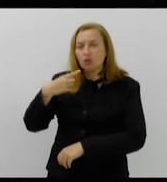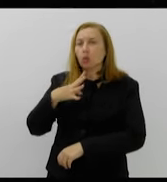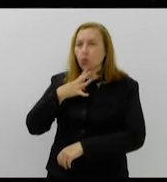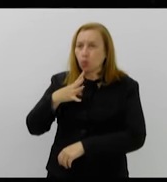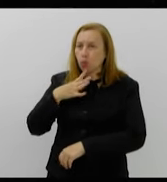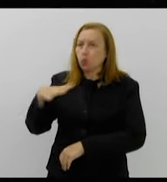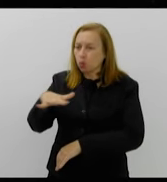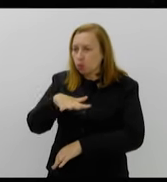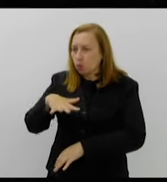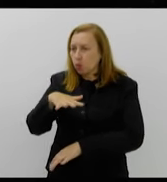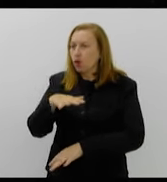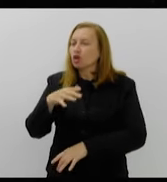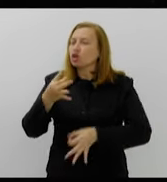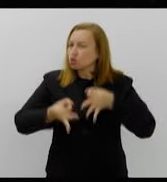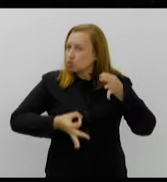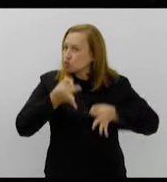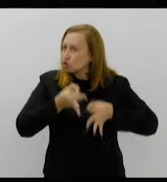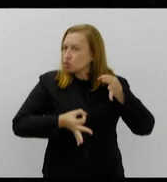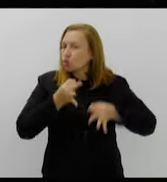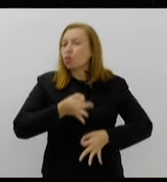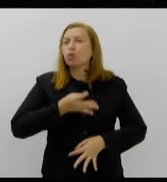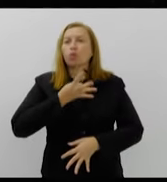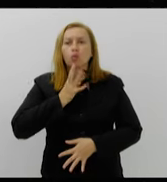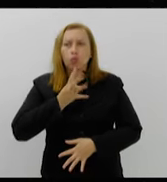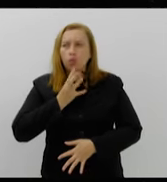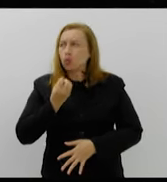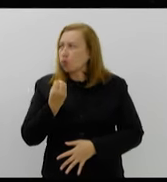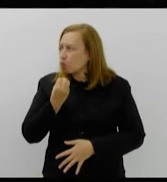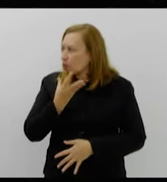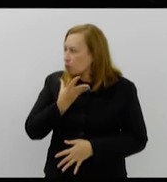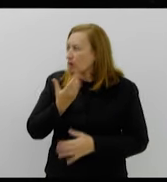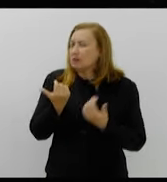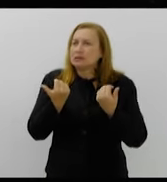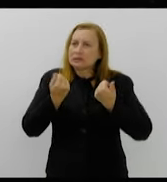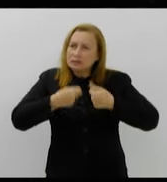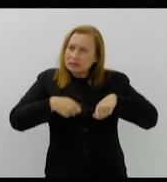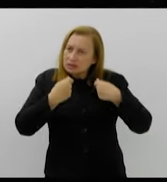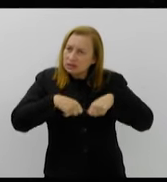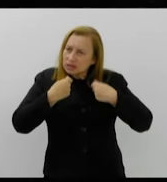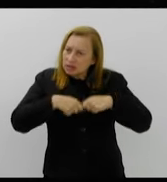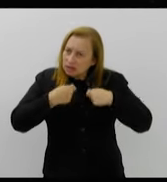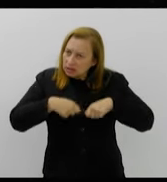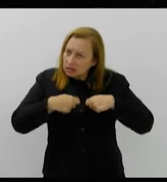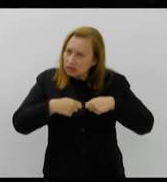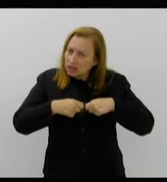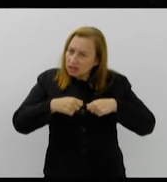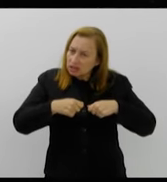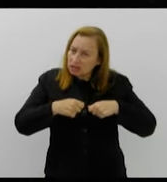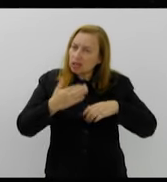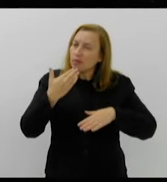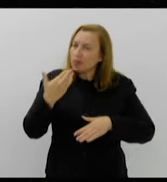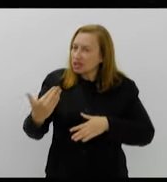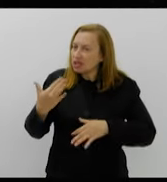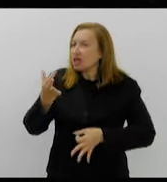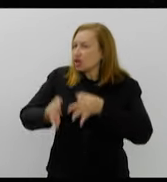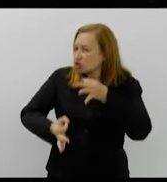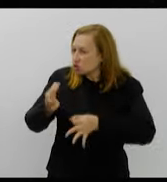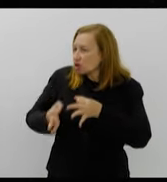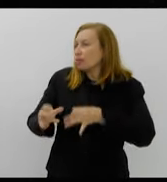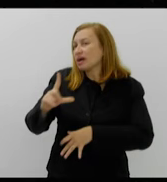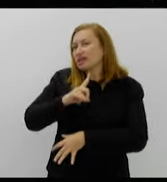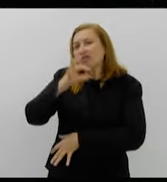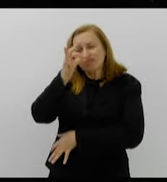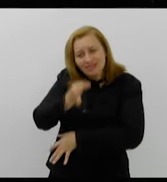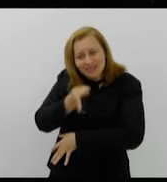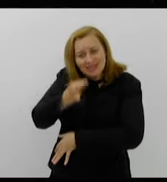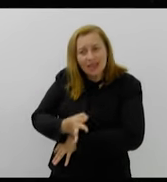Judiciário conheço bem a a necessidade de se recorrer à justiça para se ter de fato